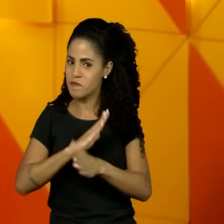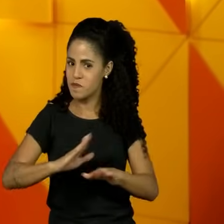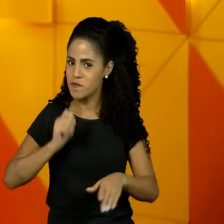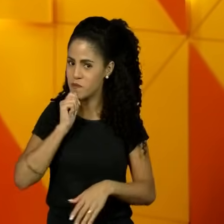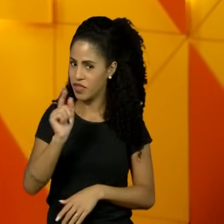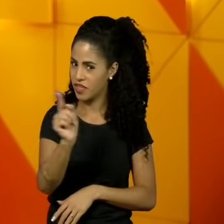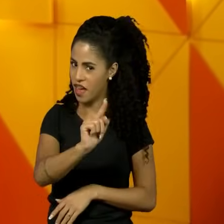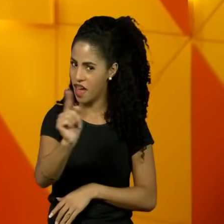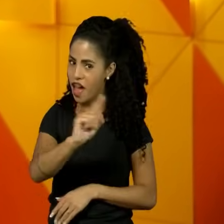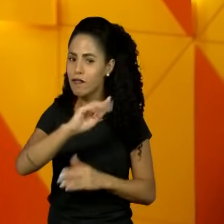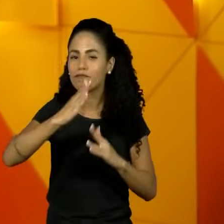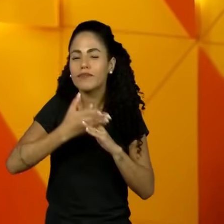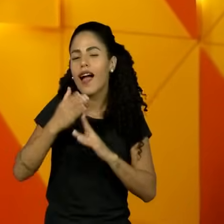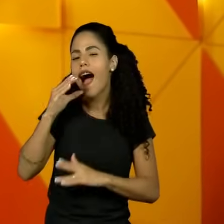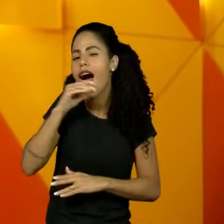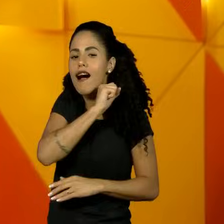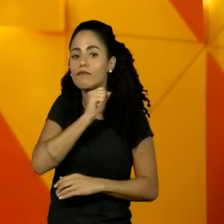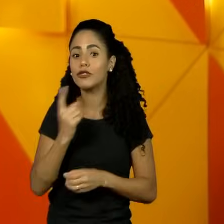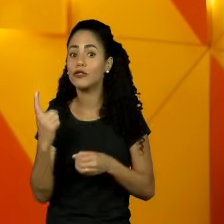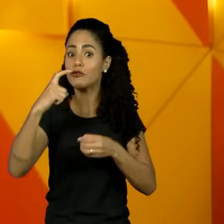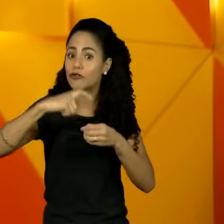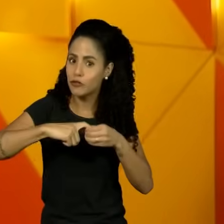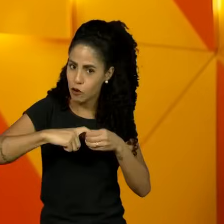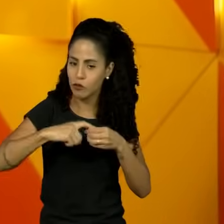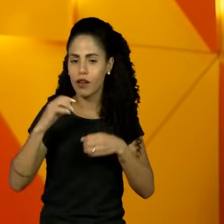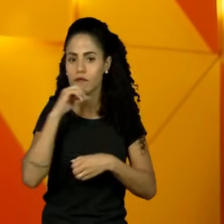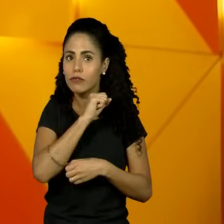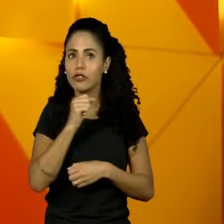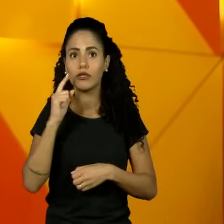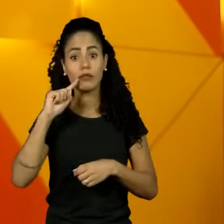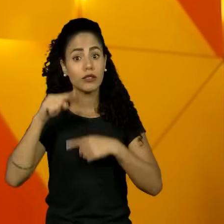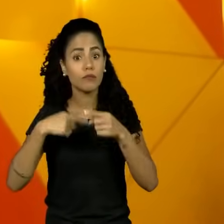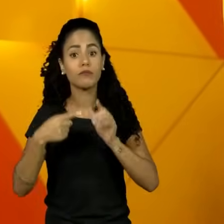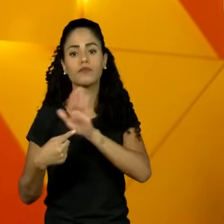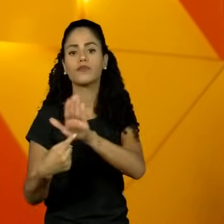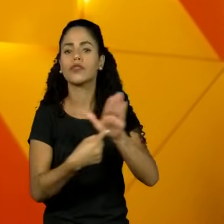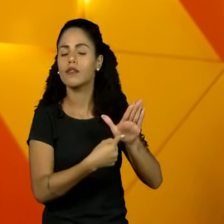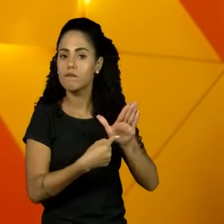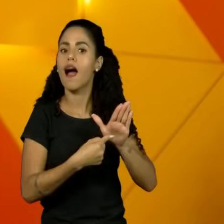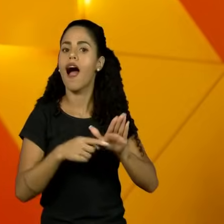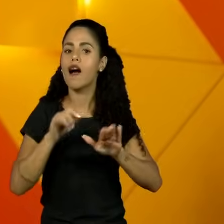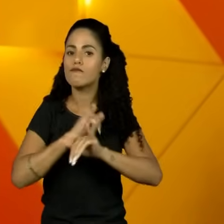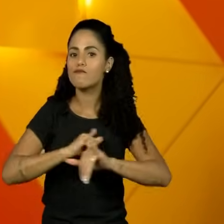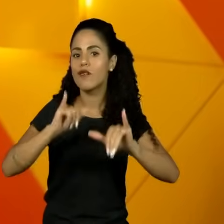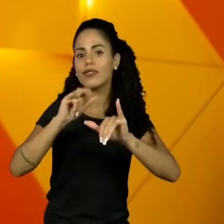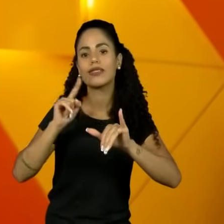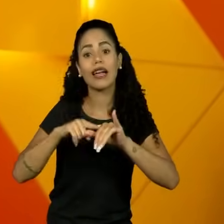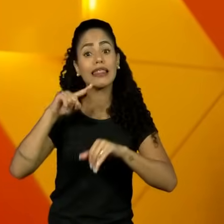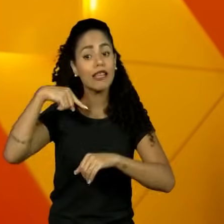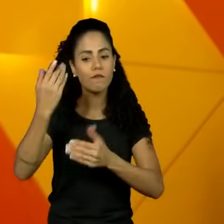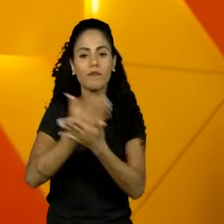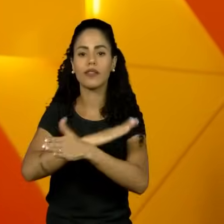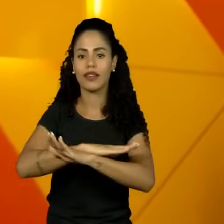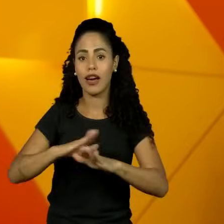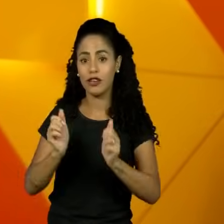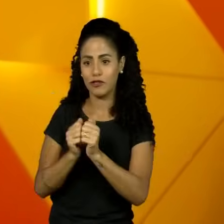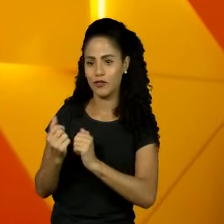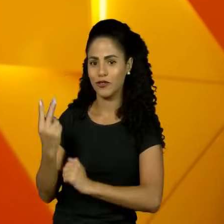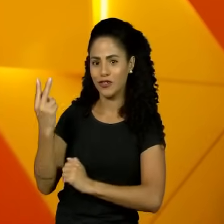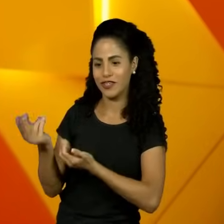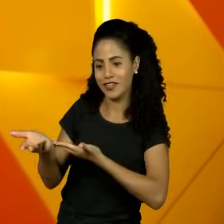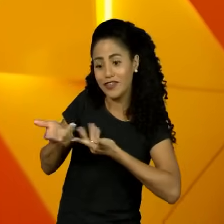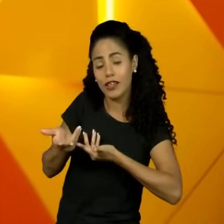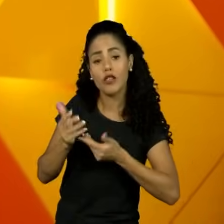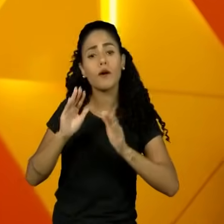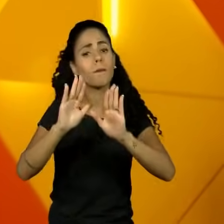Mas eu preciso sair para um intervalo e eu vou voltar, tá? Para dar um game over nessa conversa com a Tainá e com o Renan, tá? Só